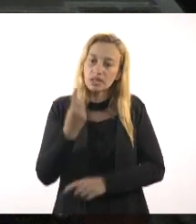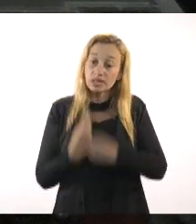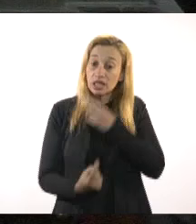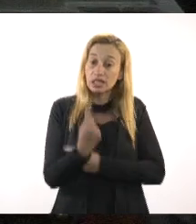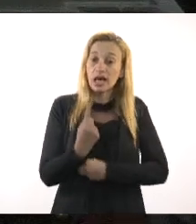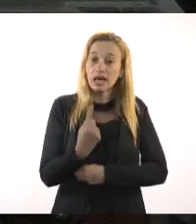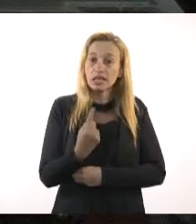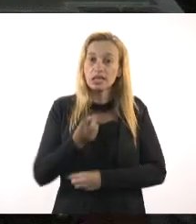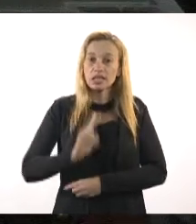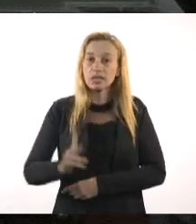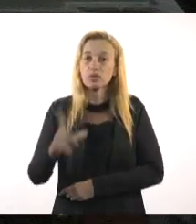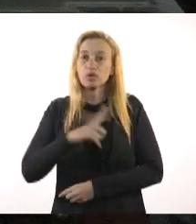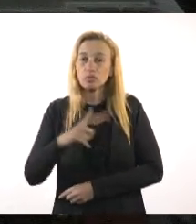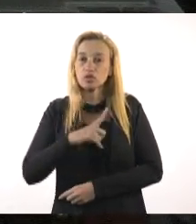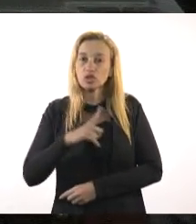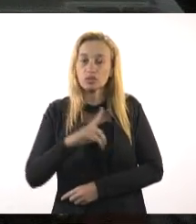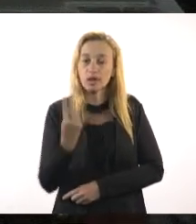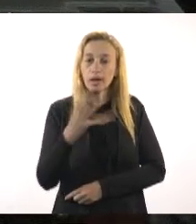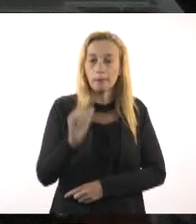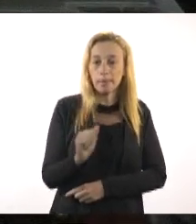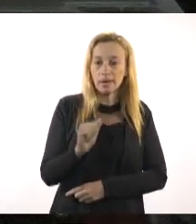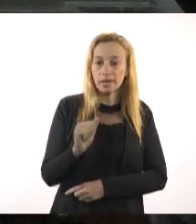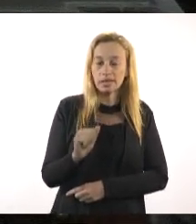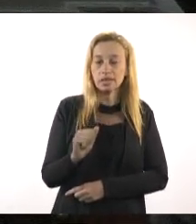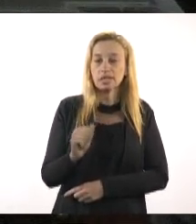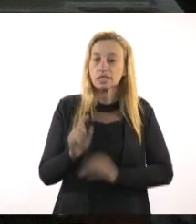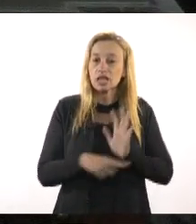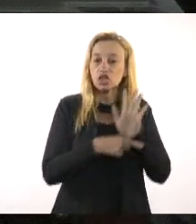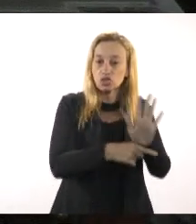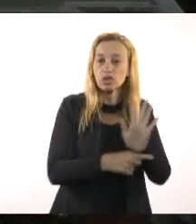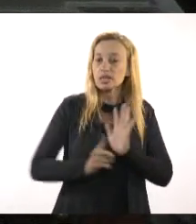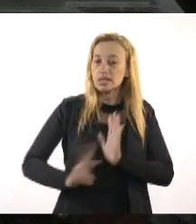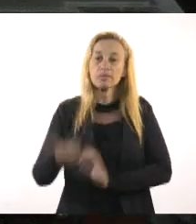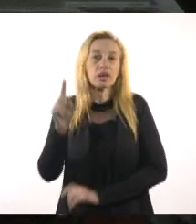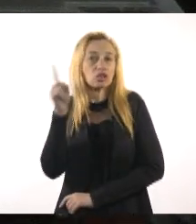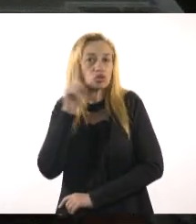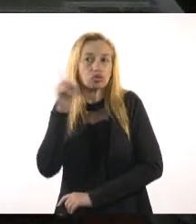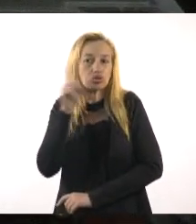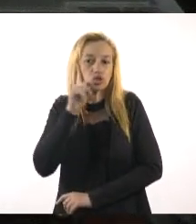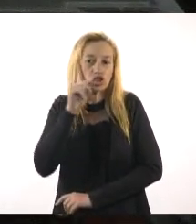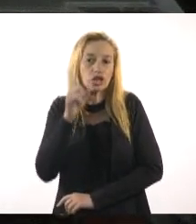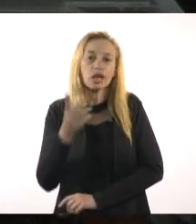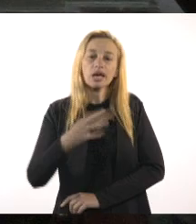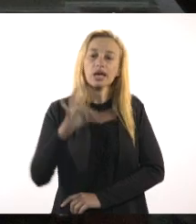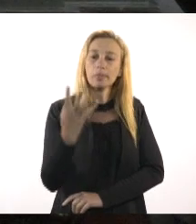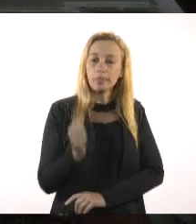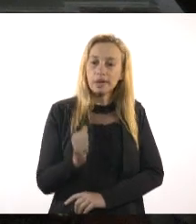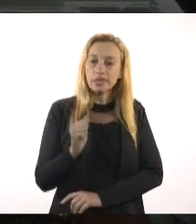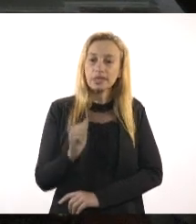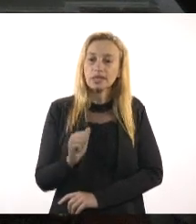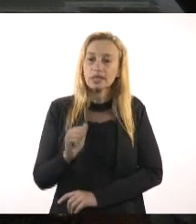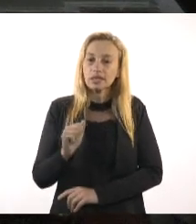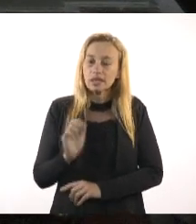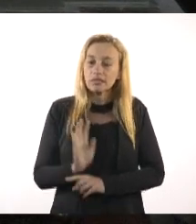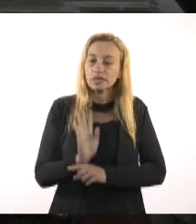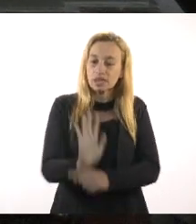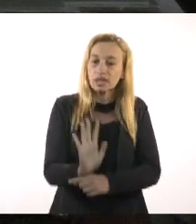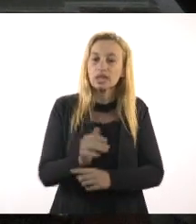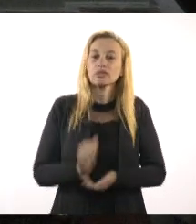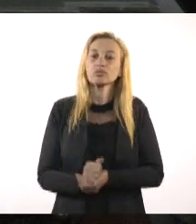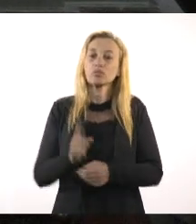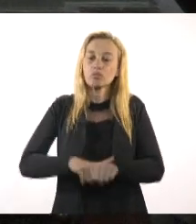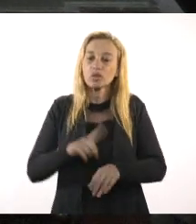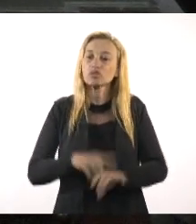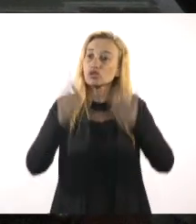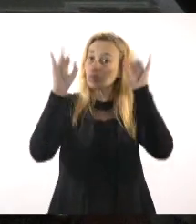fraternidade, era sempre um momento de reflexão contínua. Até porque a campanha da fraternidade ela vem num momento muito especial que a